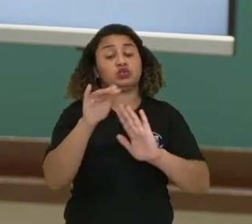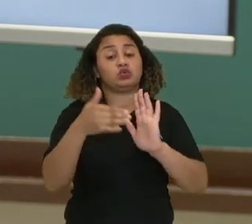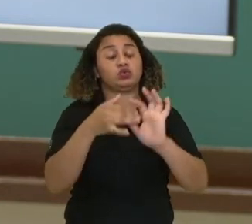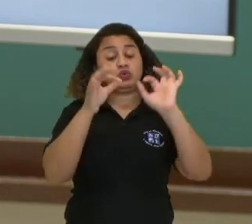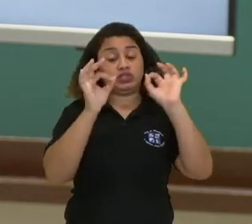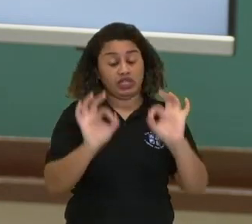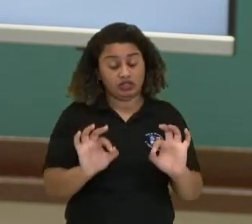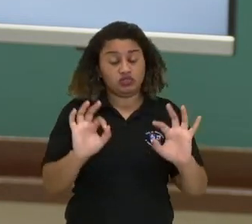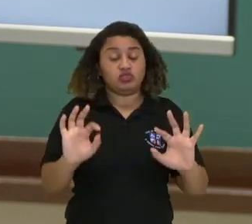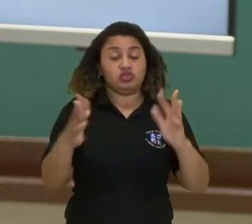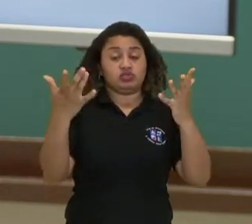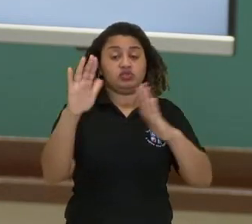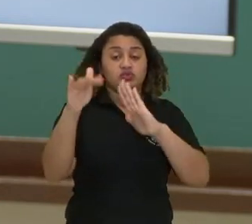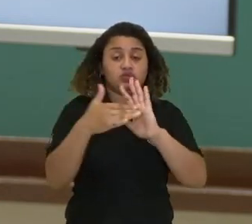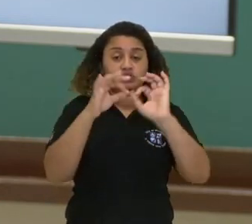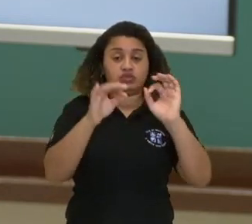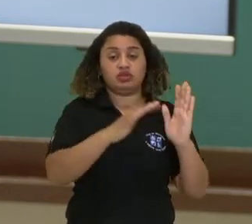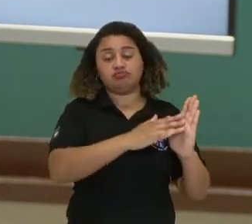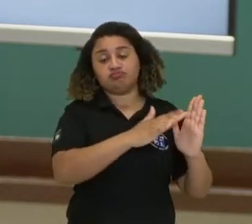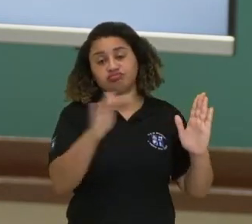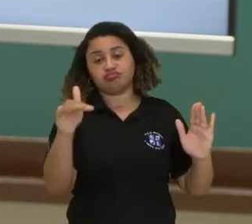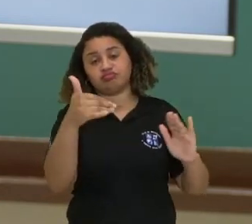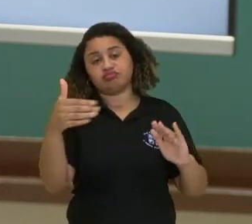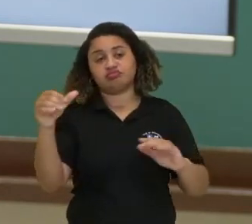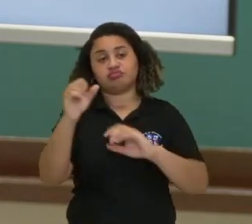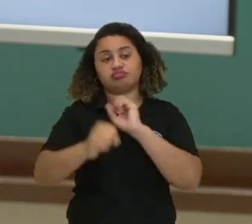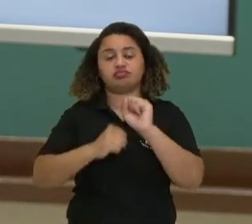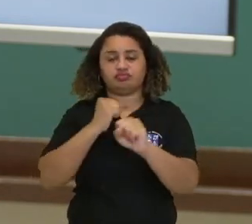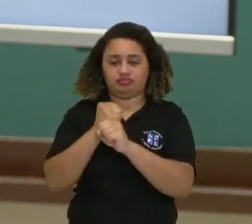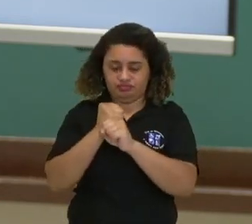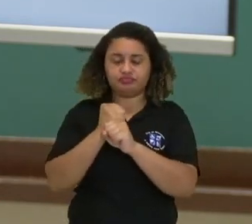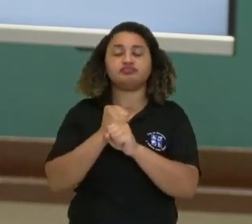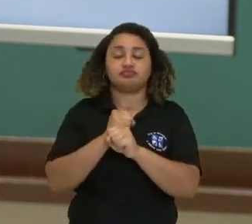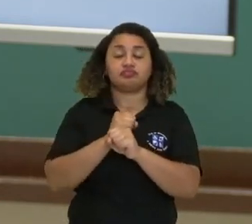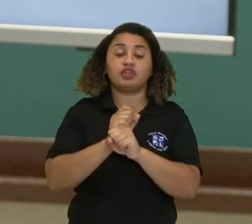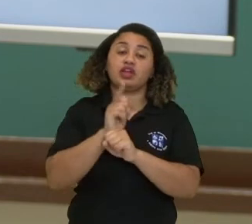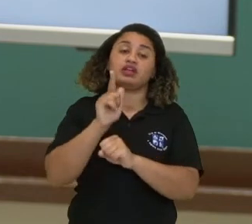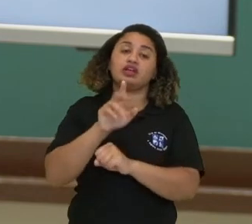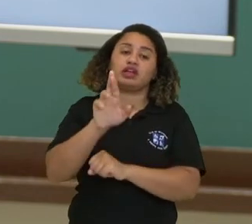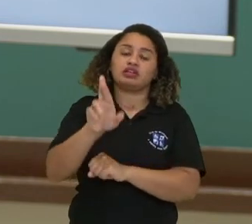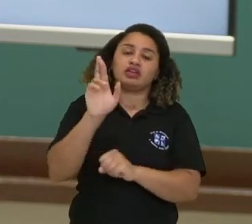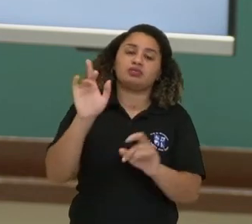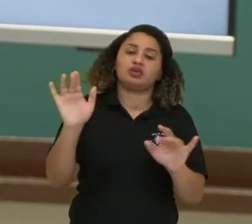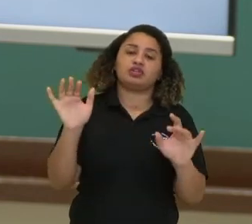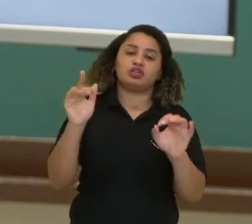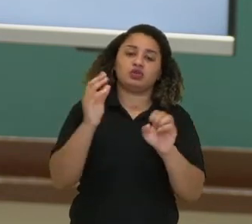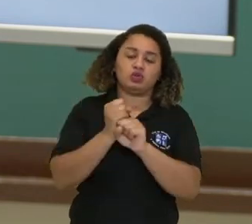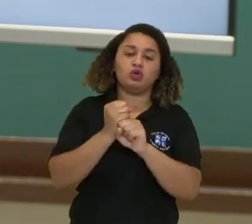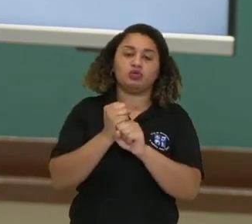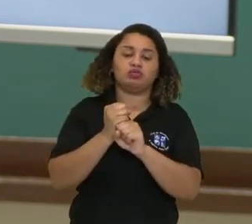né? Então, a quantidade de arroz produzida no período será de